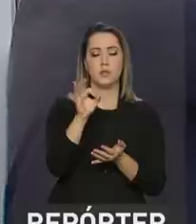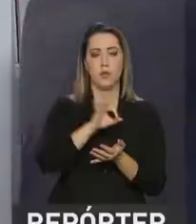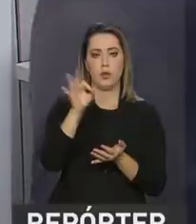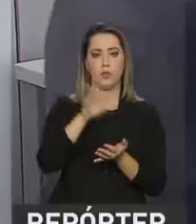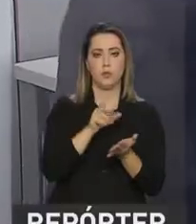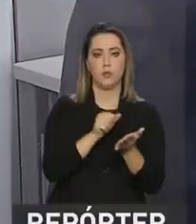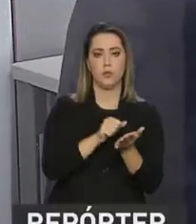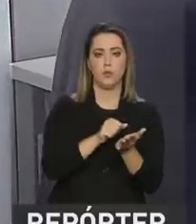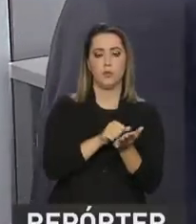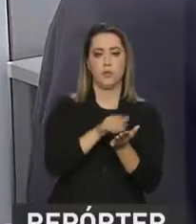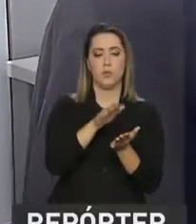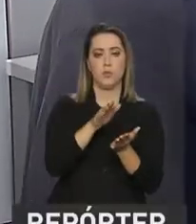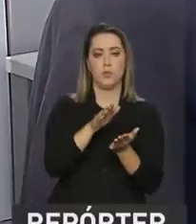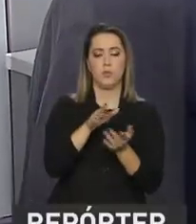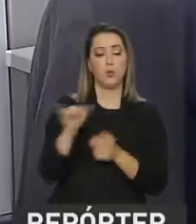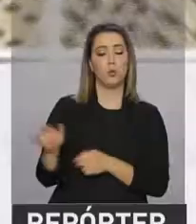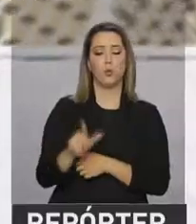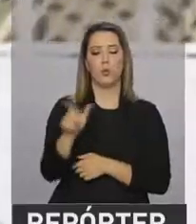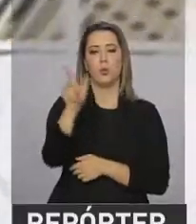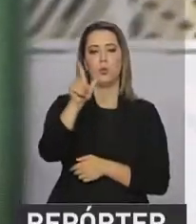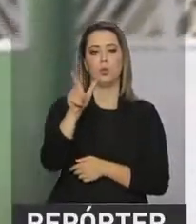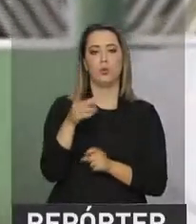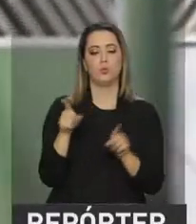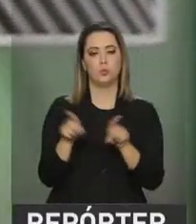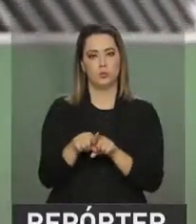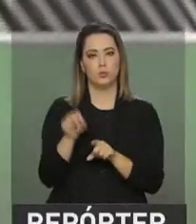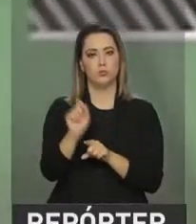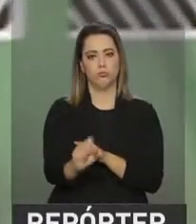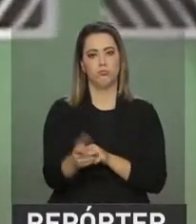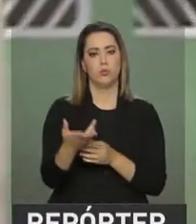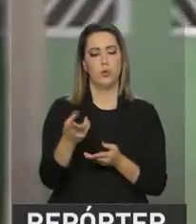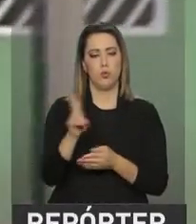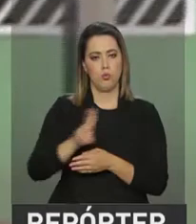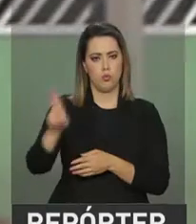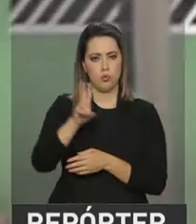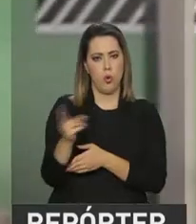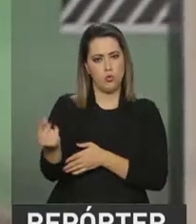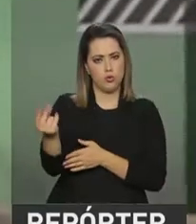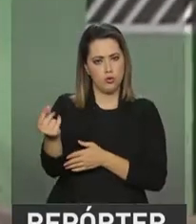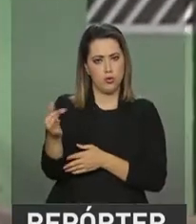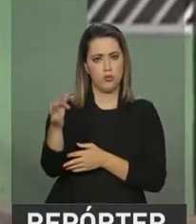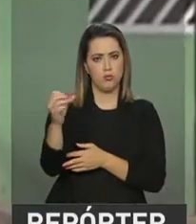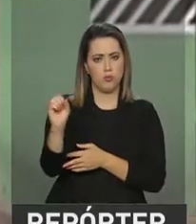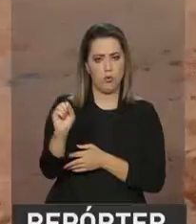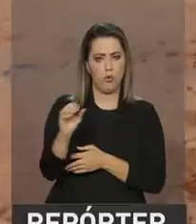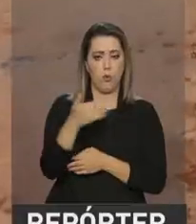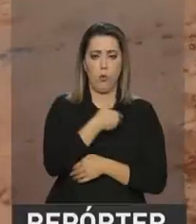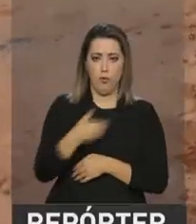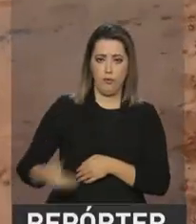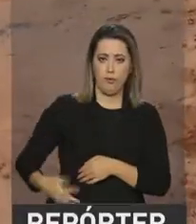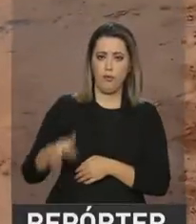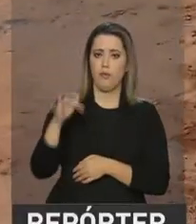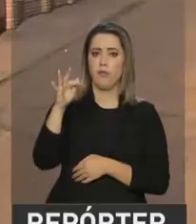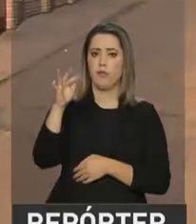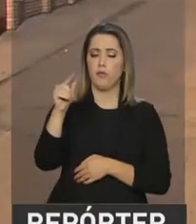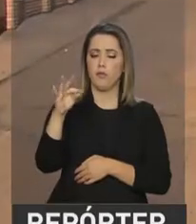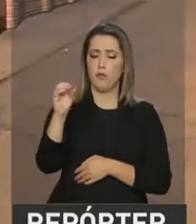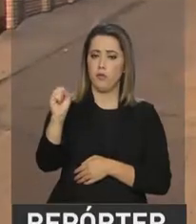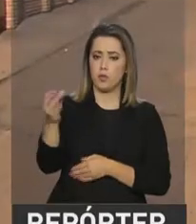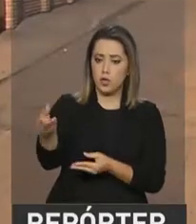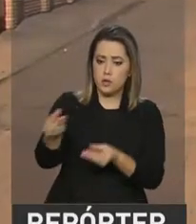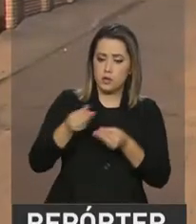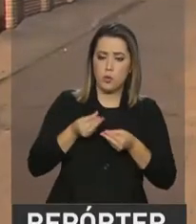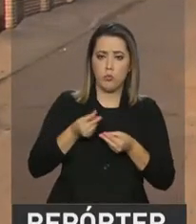no exercício financeiro anterior pelo uso dos recursos no financiamento de programas de habitação saneamento básico e infraestrutura